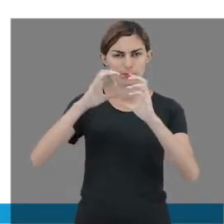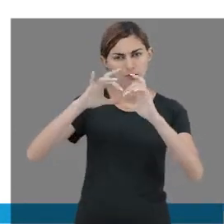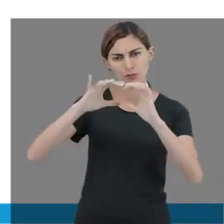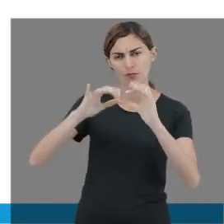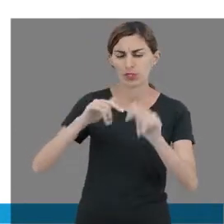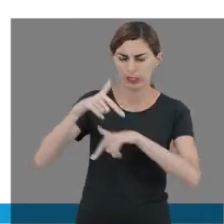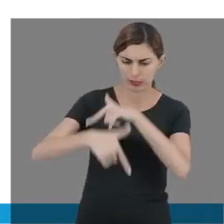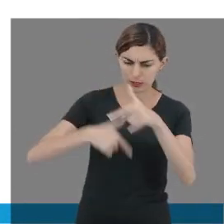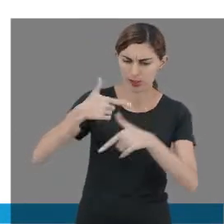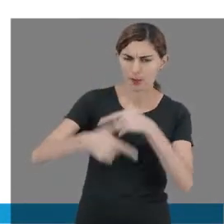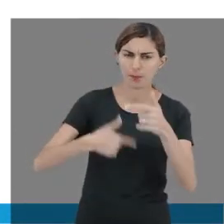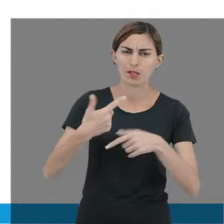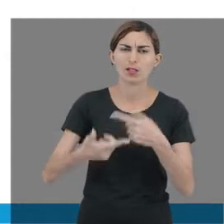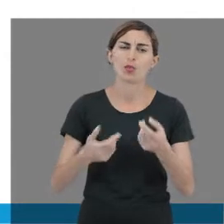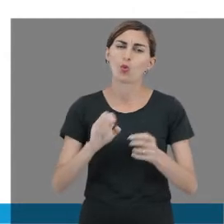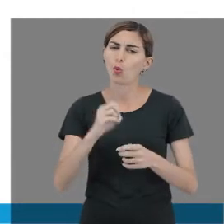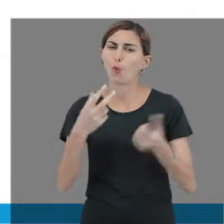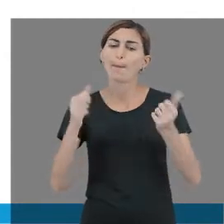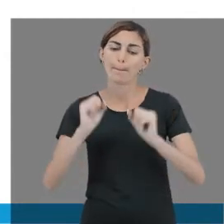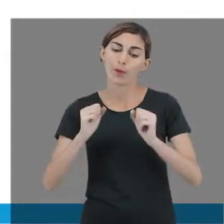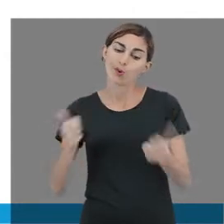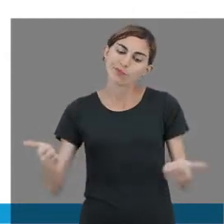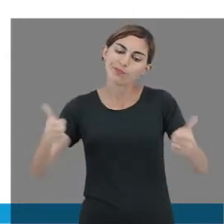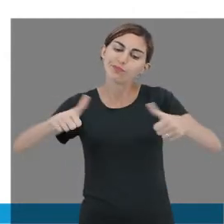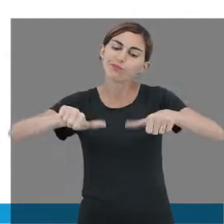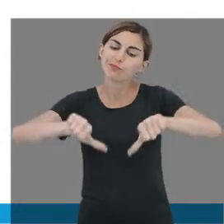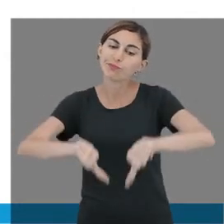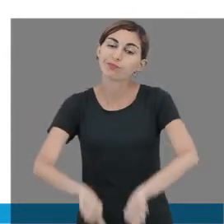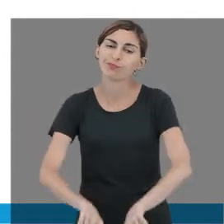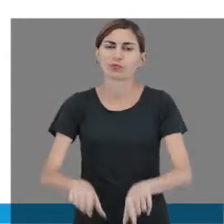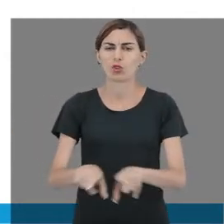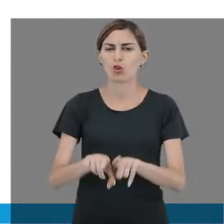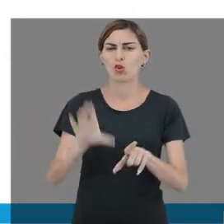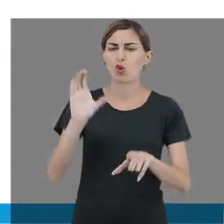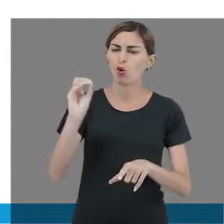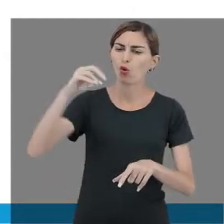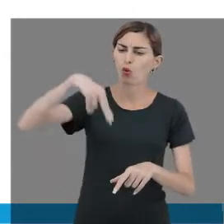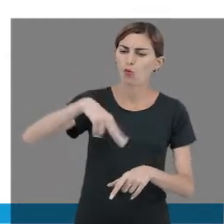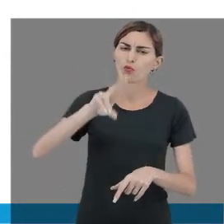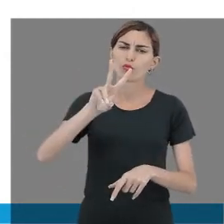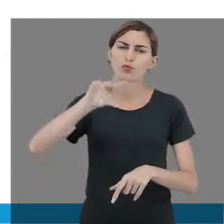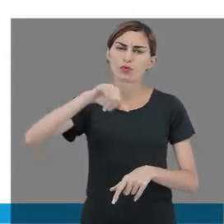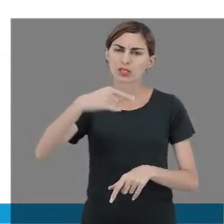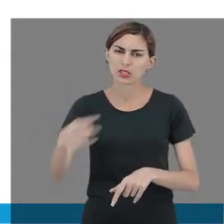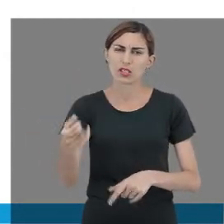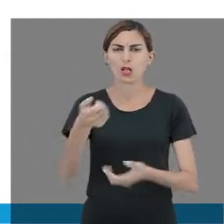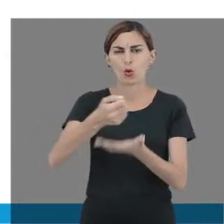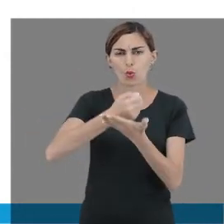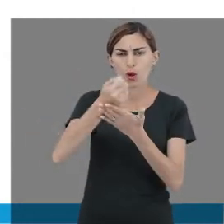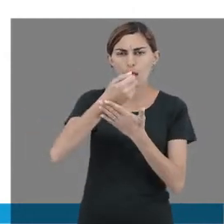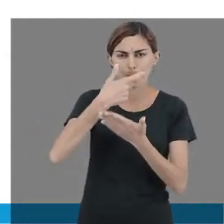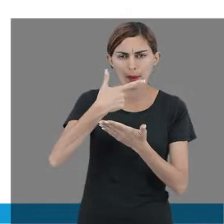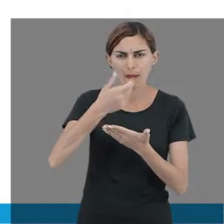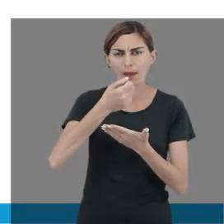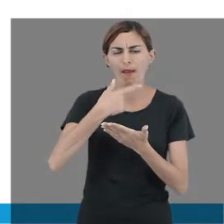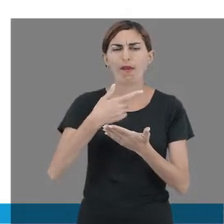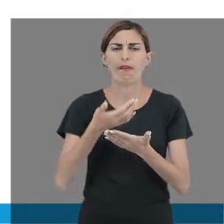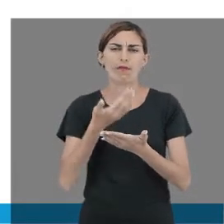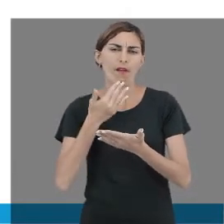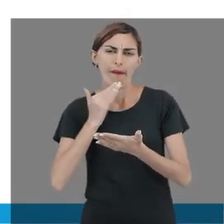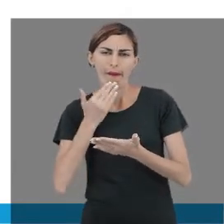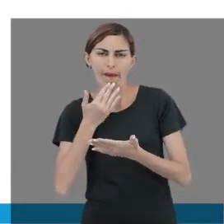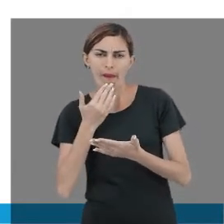de reabilitação, ou pode piorar quando começa a apresentar convulsões, uso de medicação, deformidades por causa de